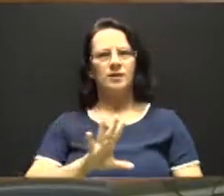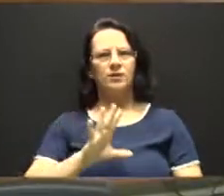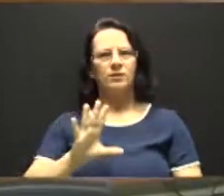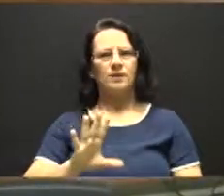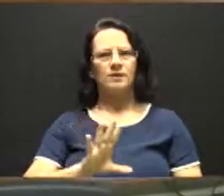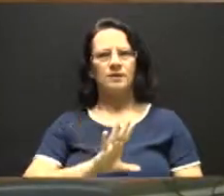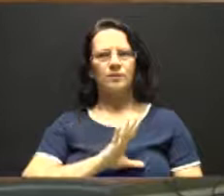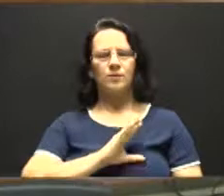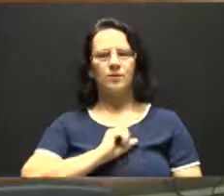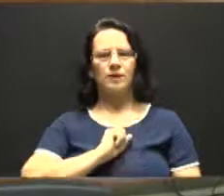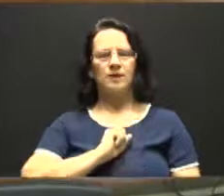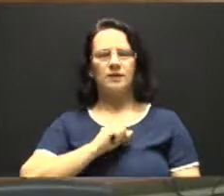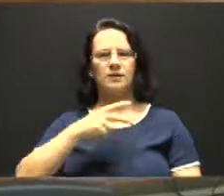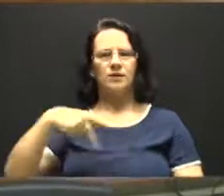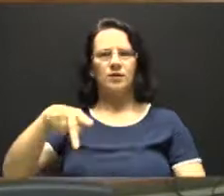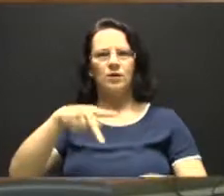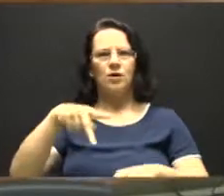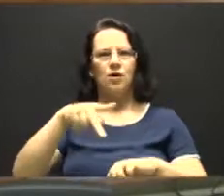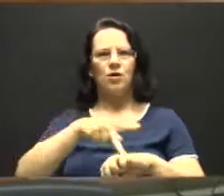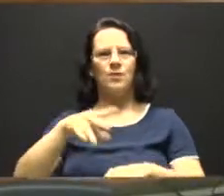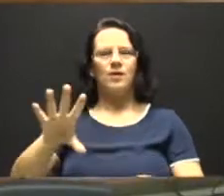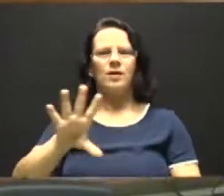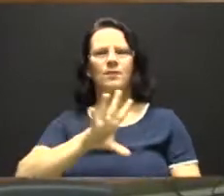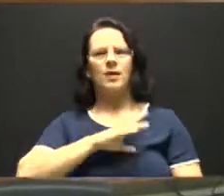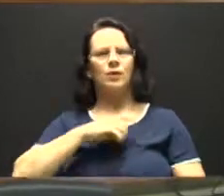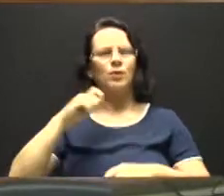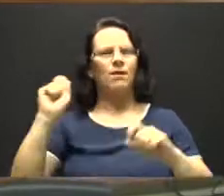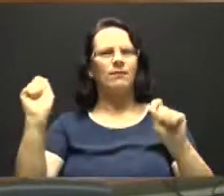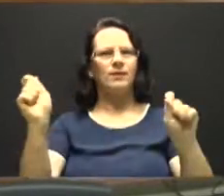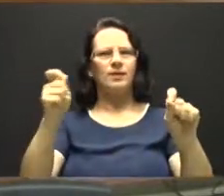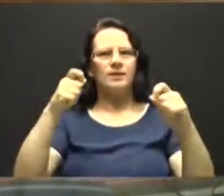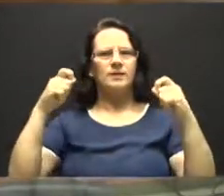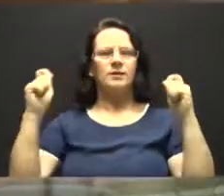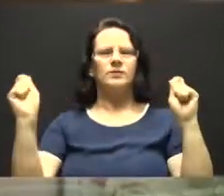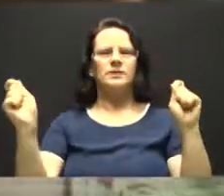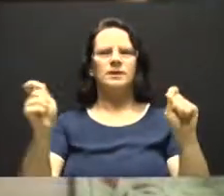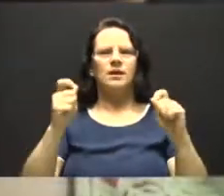mais amores bater a